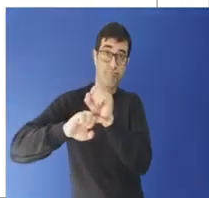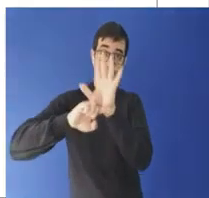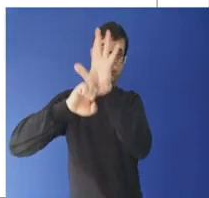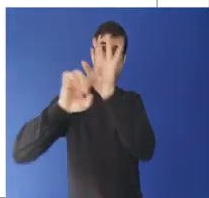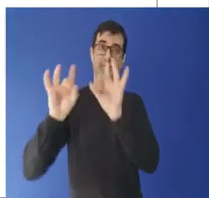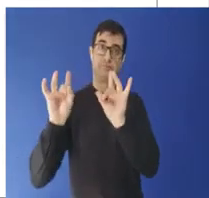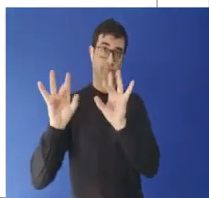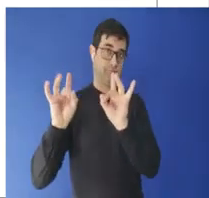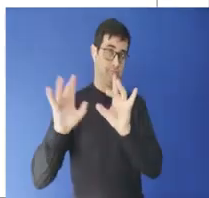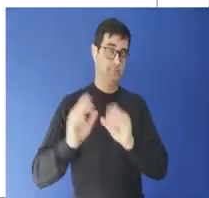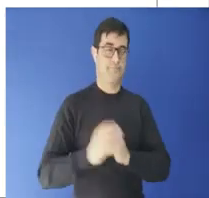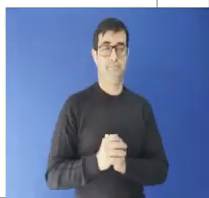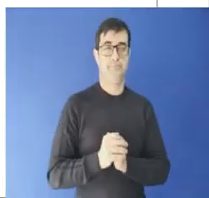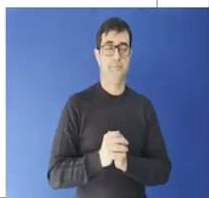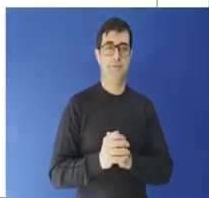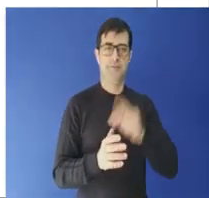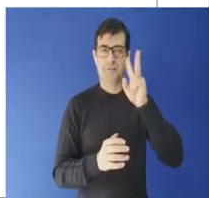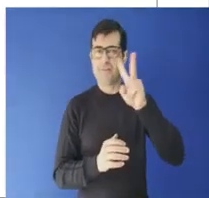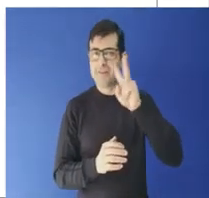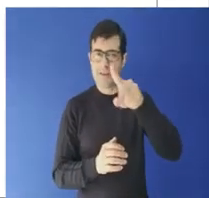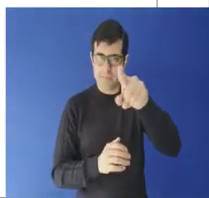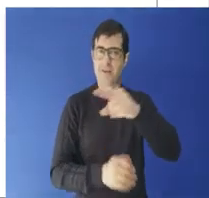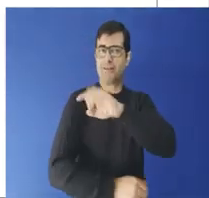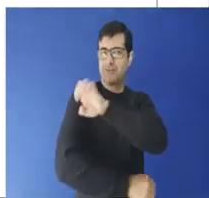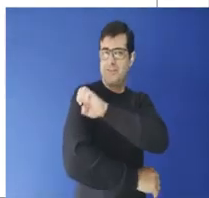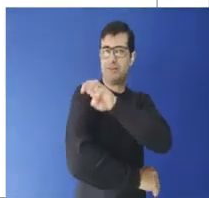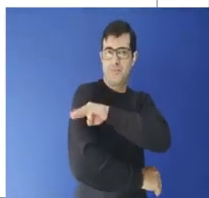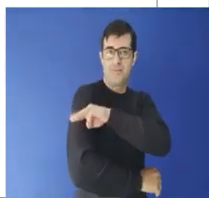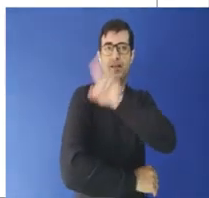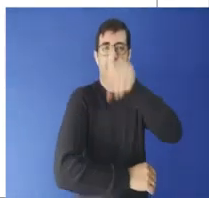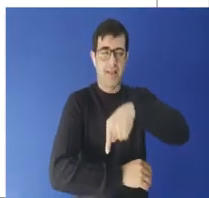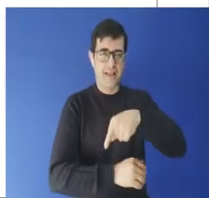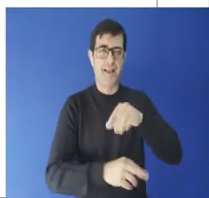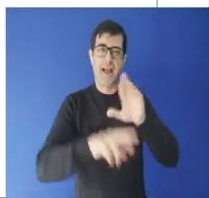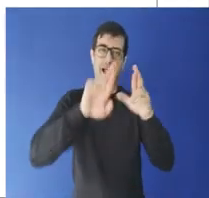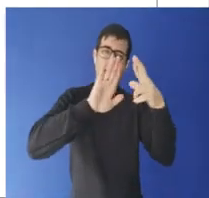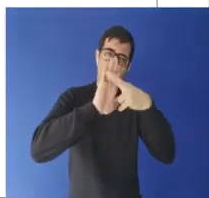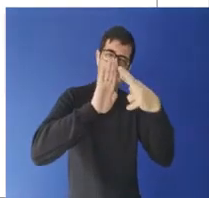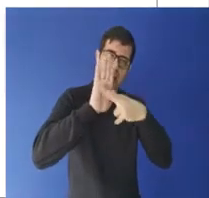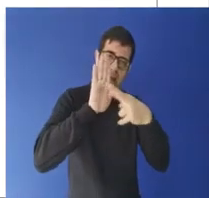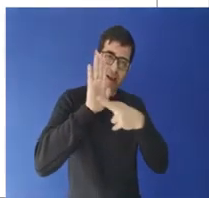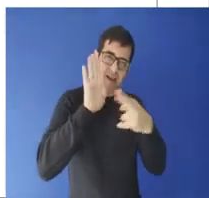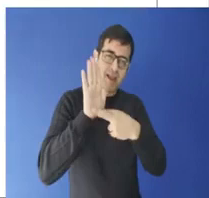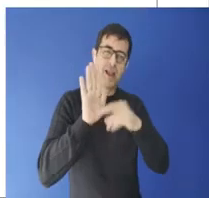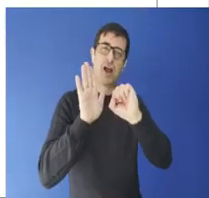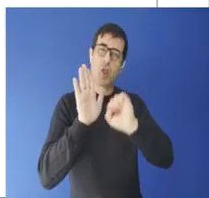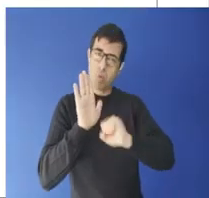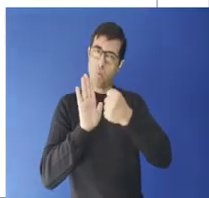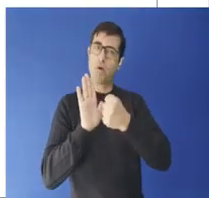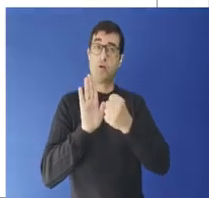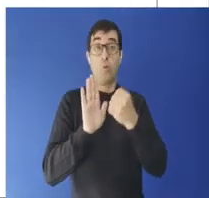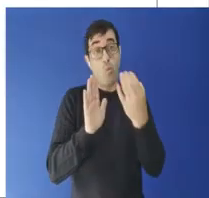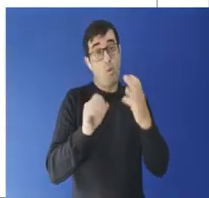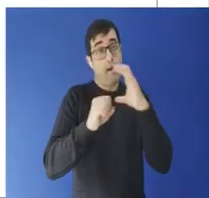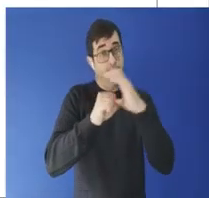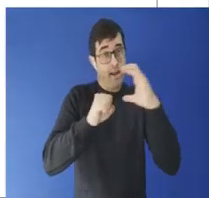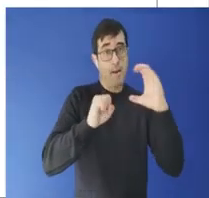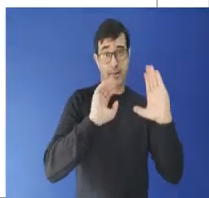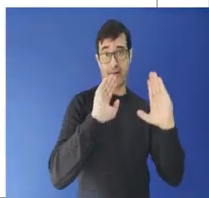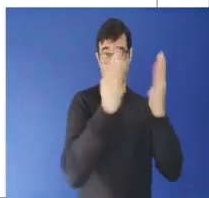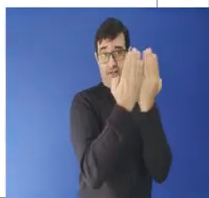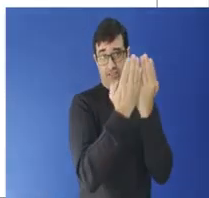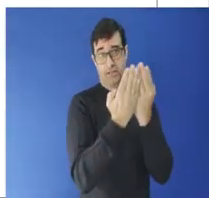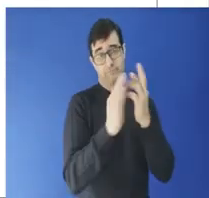gente saiba, e vocês vão lembrar lá do ensino médio, que se falava da regra do octeto. ou da camada fechada, no caso do hélio, camada